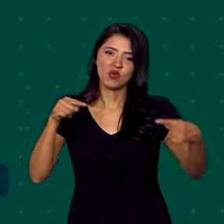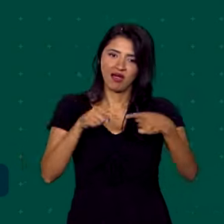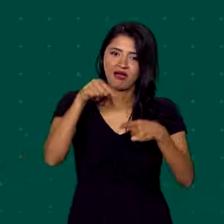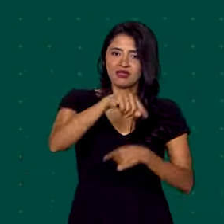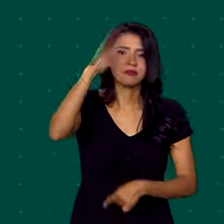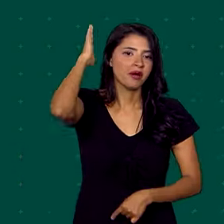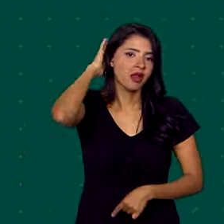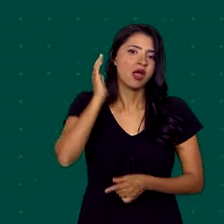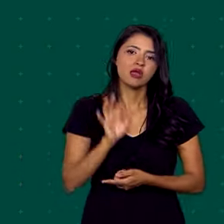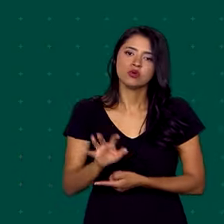também de todos os estados da Amazônia. Obrigado. Obrigado. Obrigado. Obrigado. Obrigado.